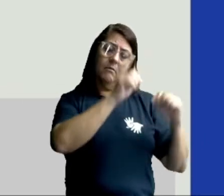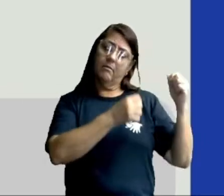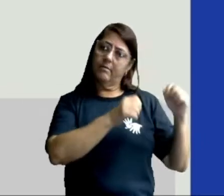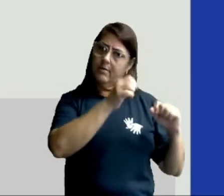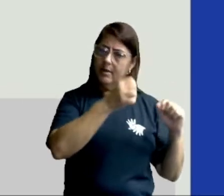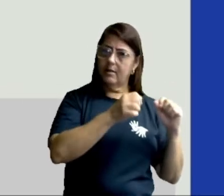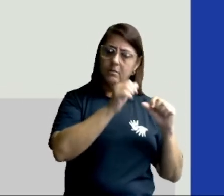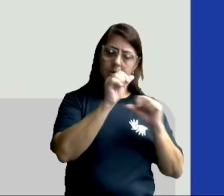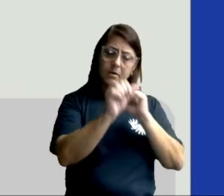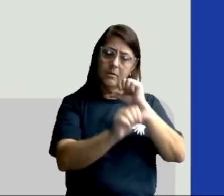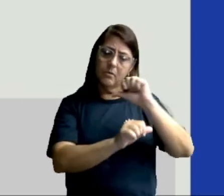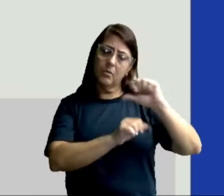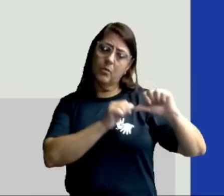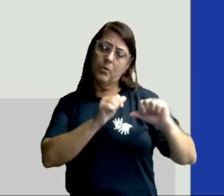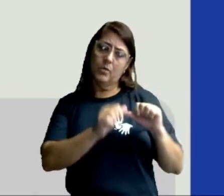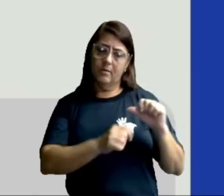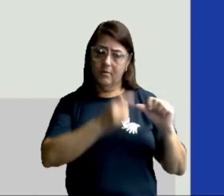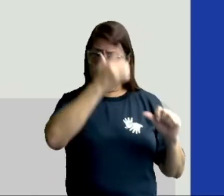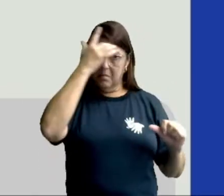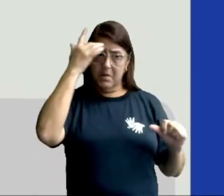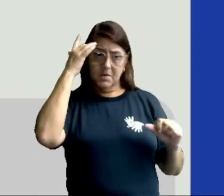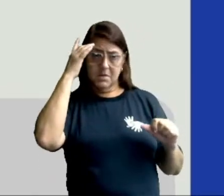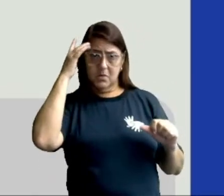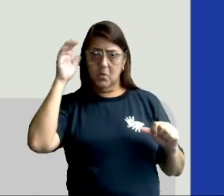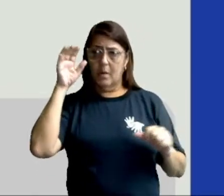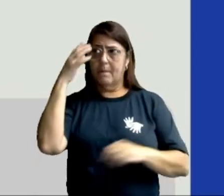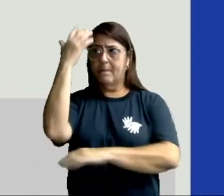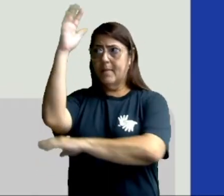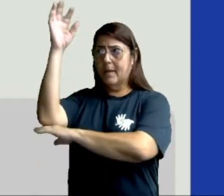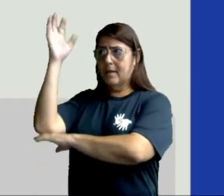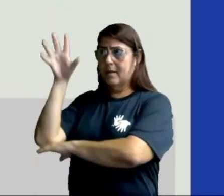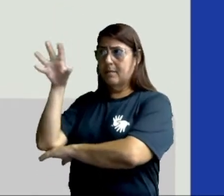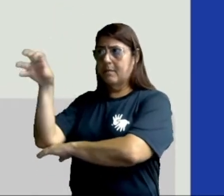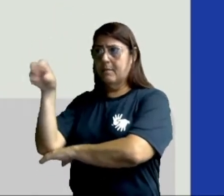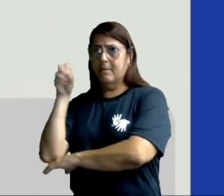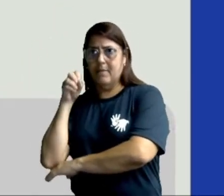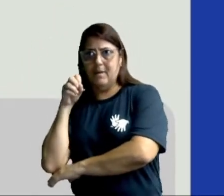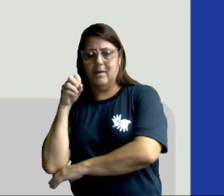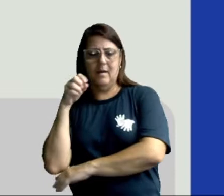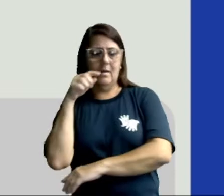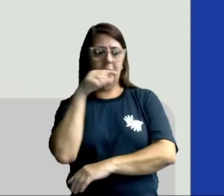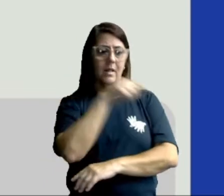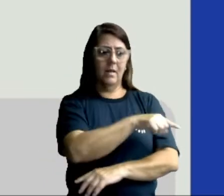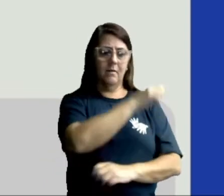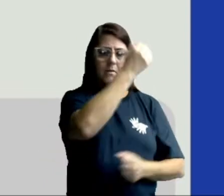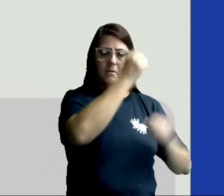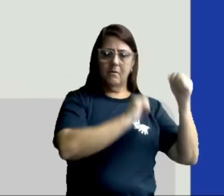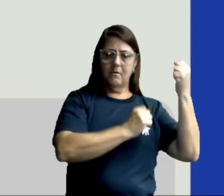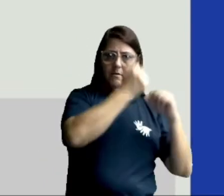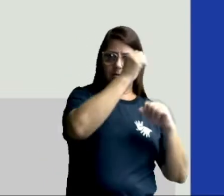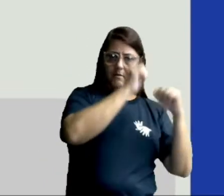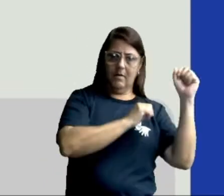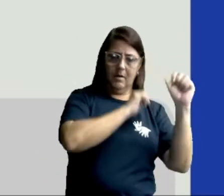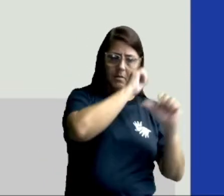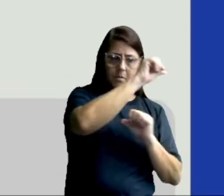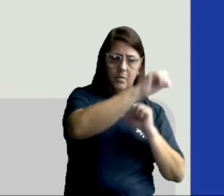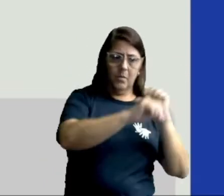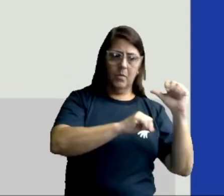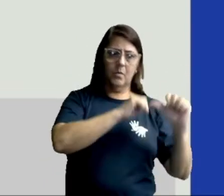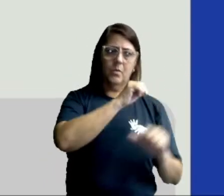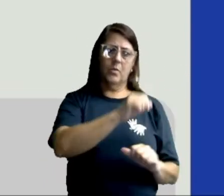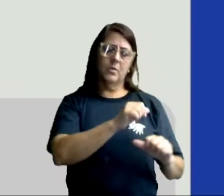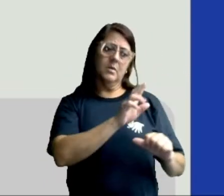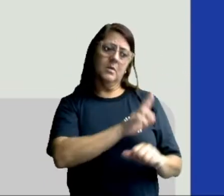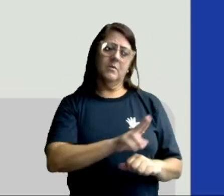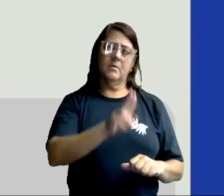certo? Pelos seres humanos, ou seja, o ser humano retira a matéria-prima da natureza, transforma aquela matéria-prima e produz